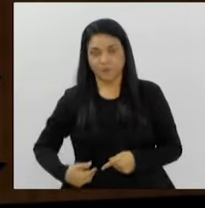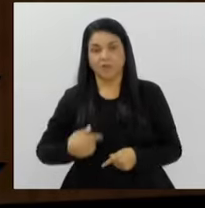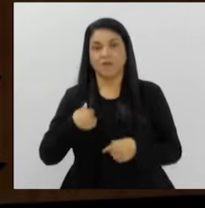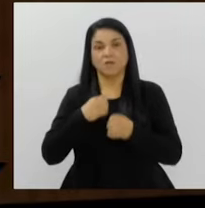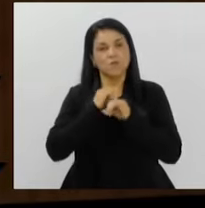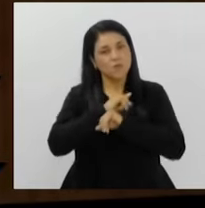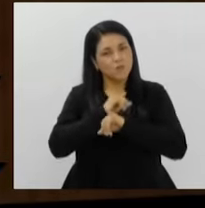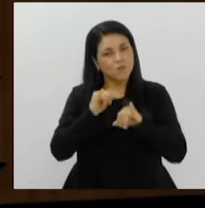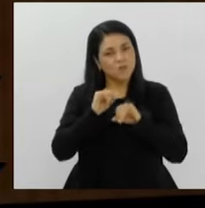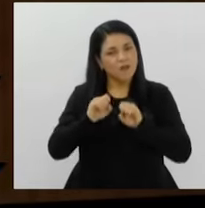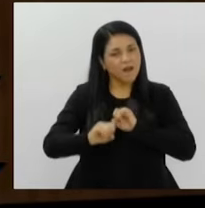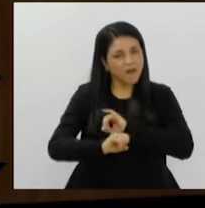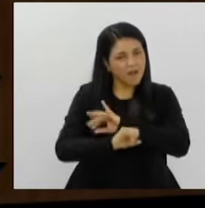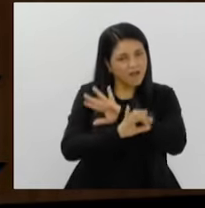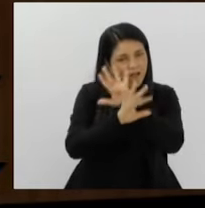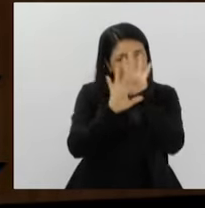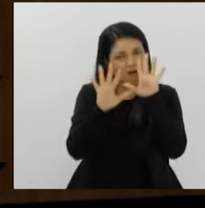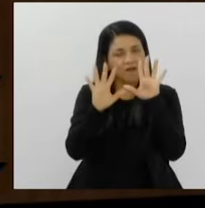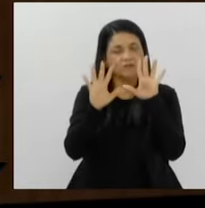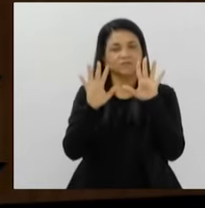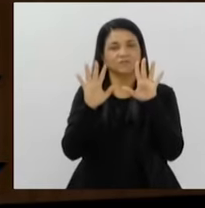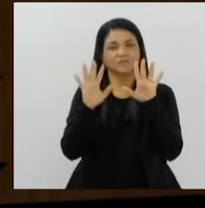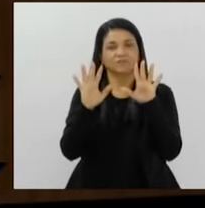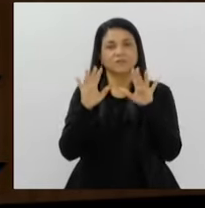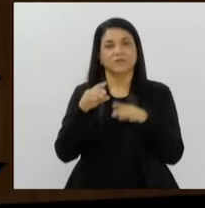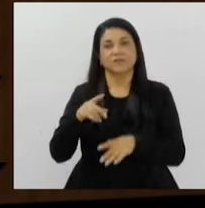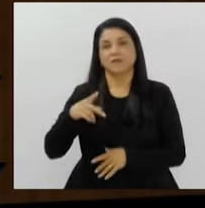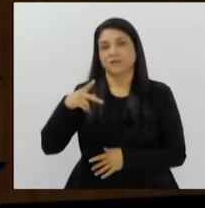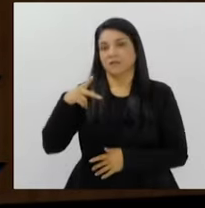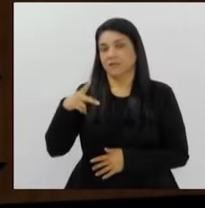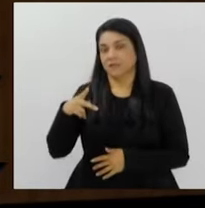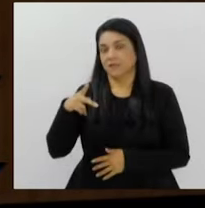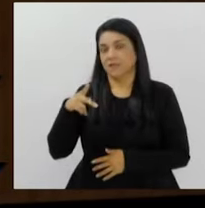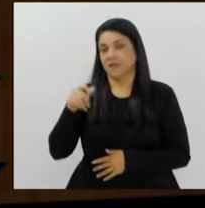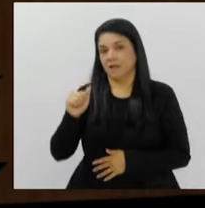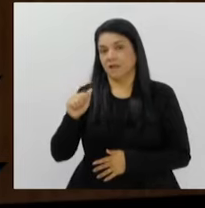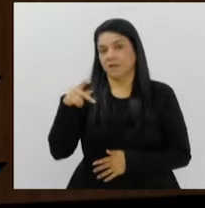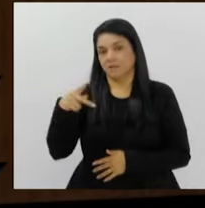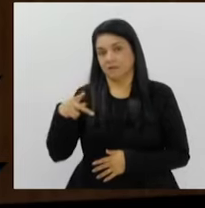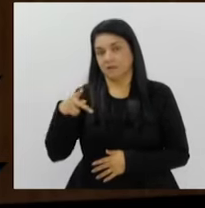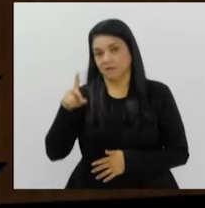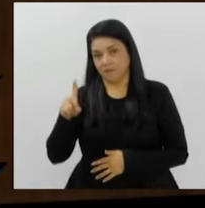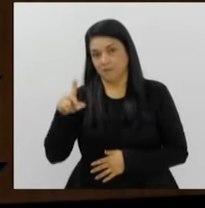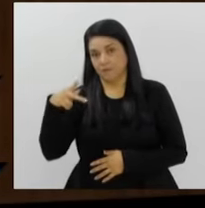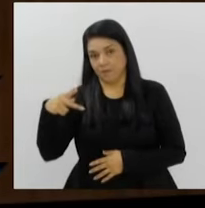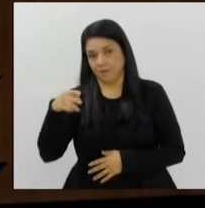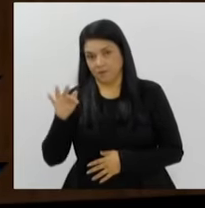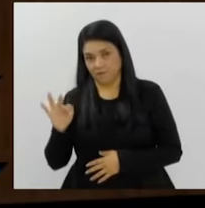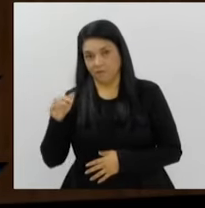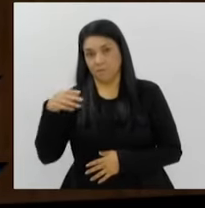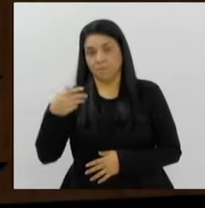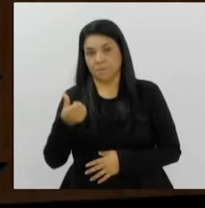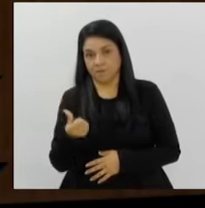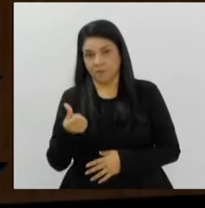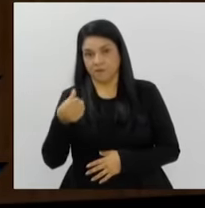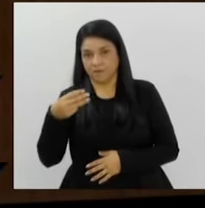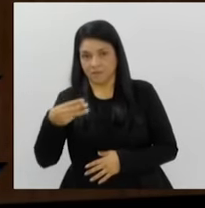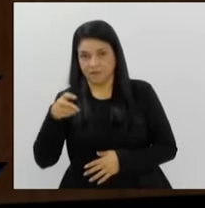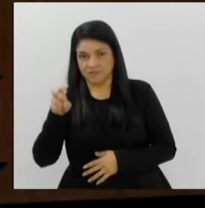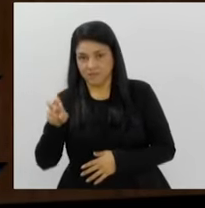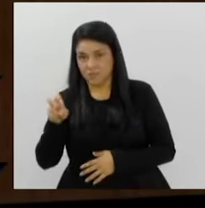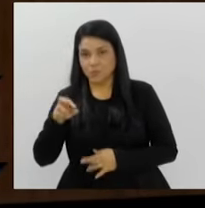claro que a DPF 635, ela não é responsável